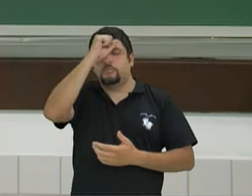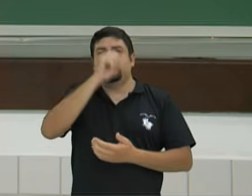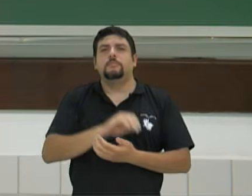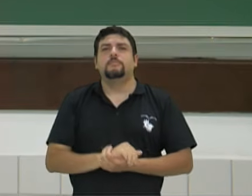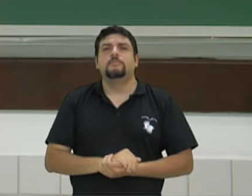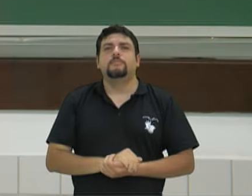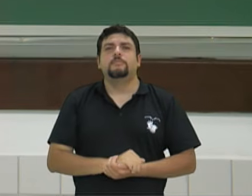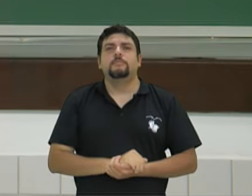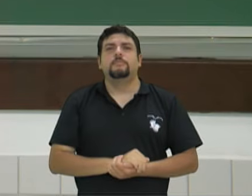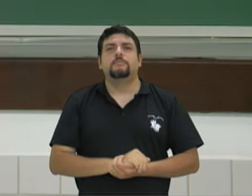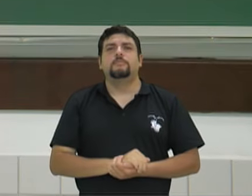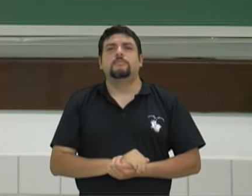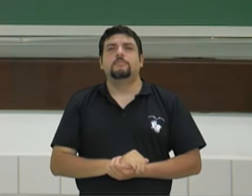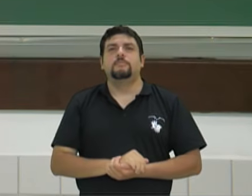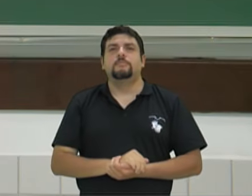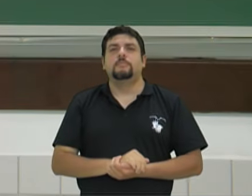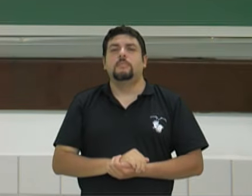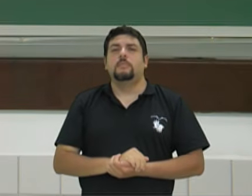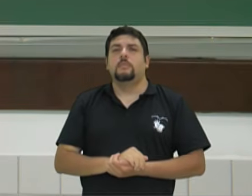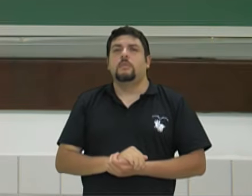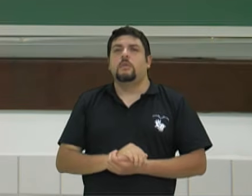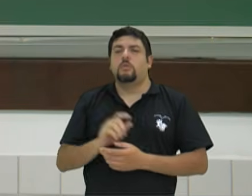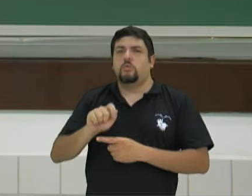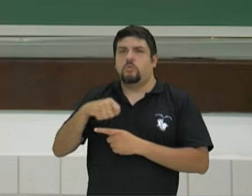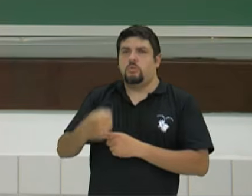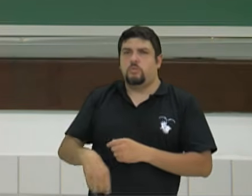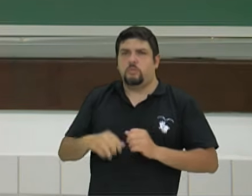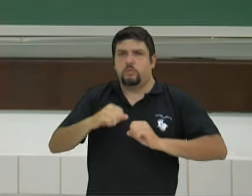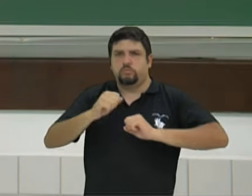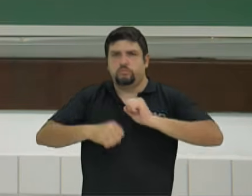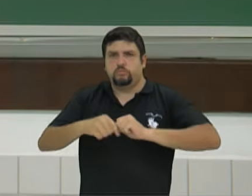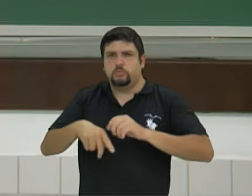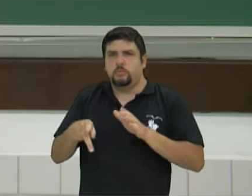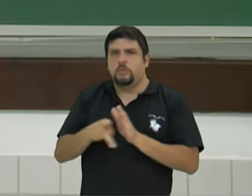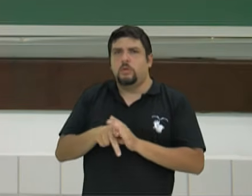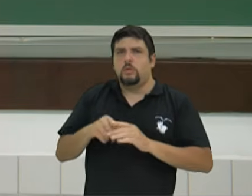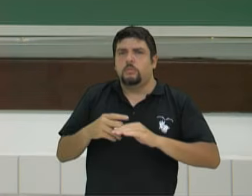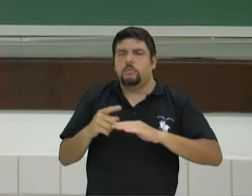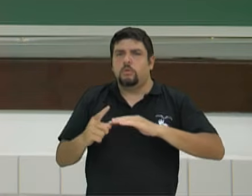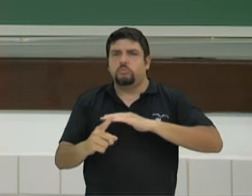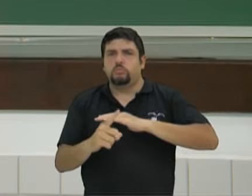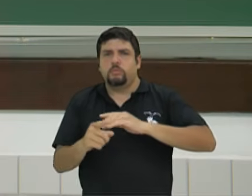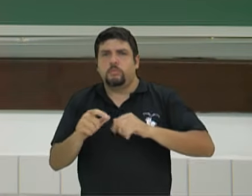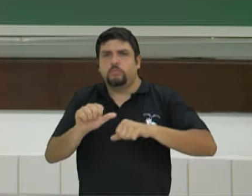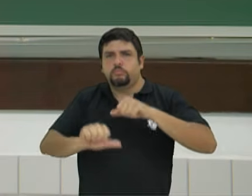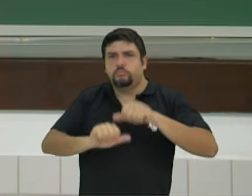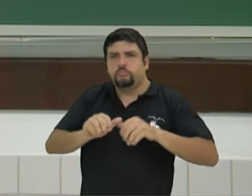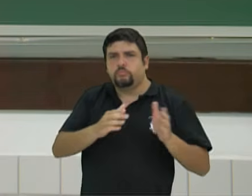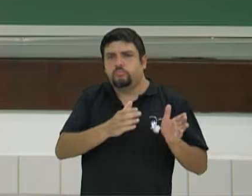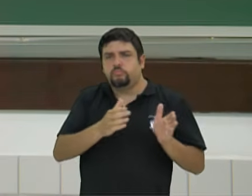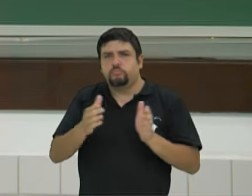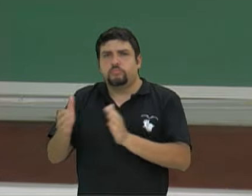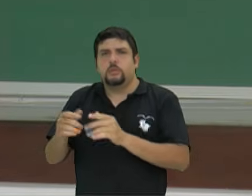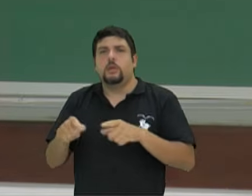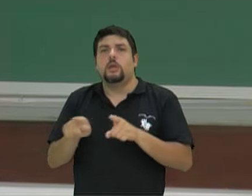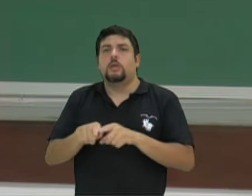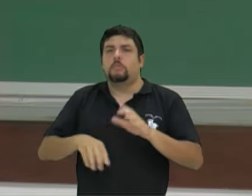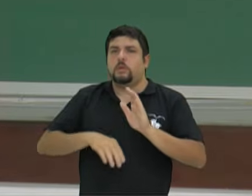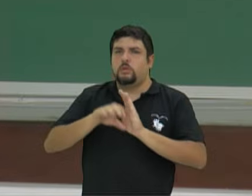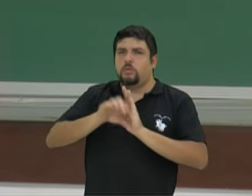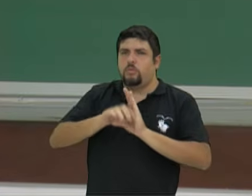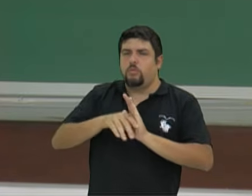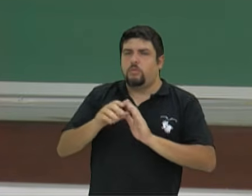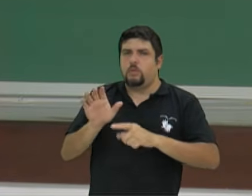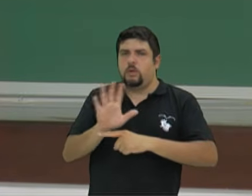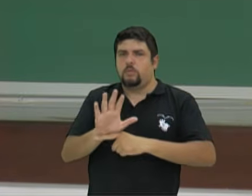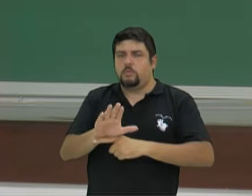pessoal? Aprendemos sobre a indústria de transição, né, a grande indústria cinematográfica, alguns conceitos, cinema clássico e